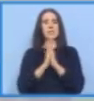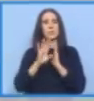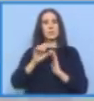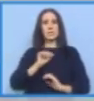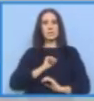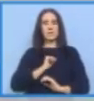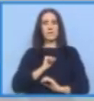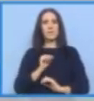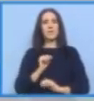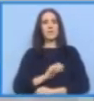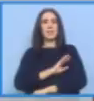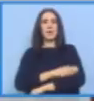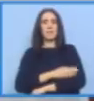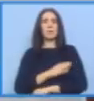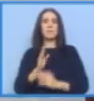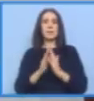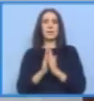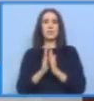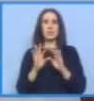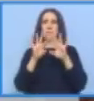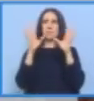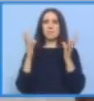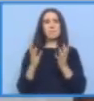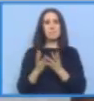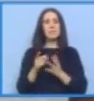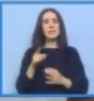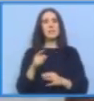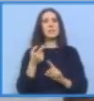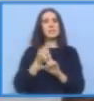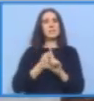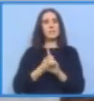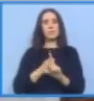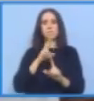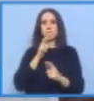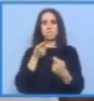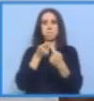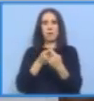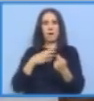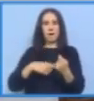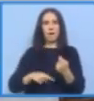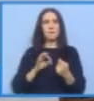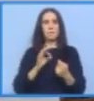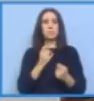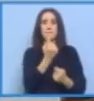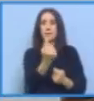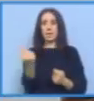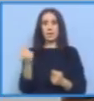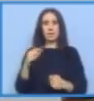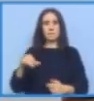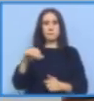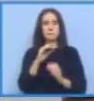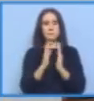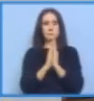Universal, estamos a procurar responder a este desafio e, em concreto, cada paróquia e, em